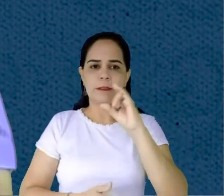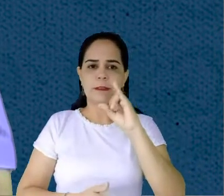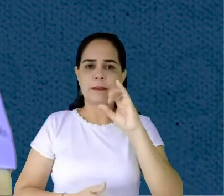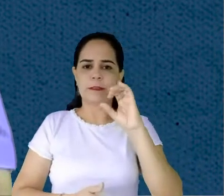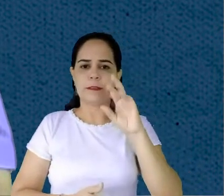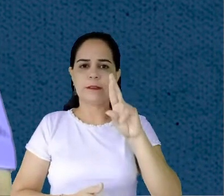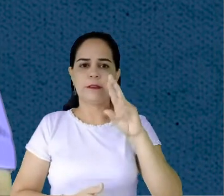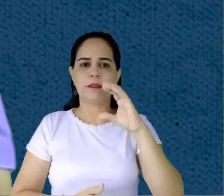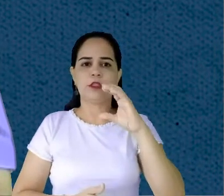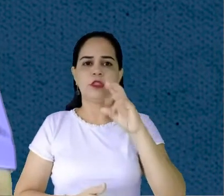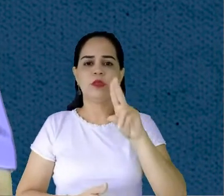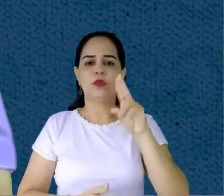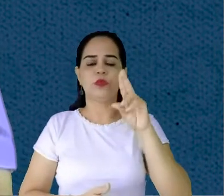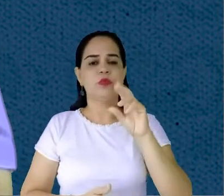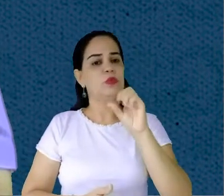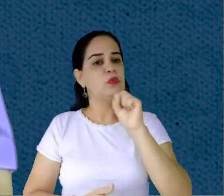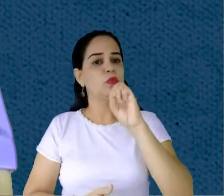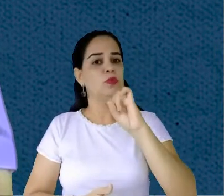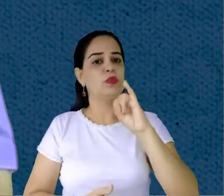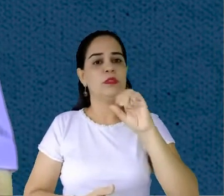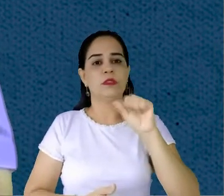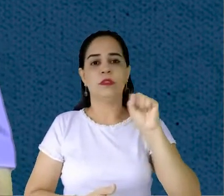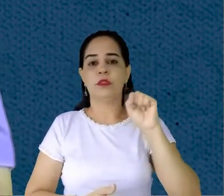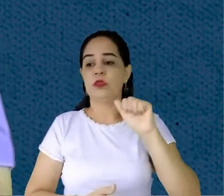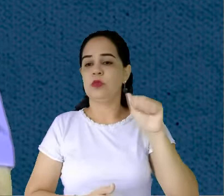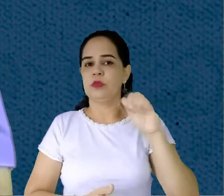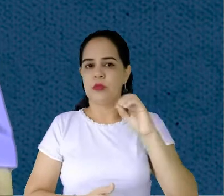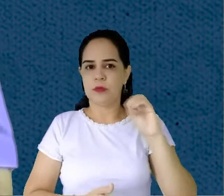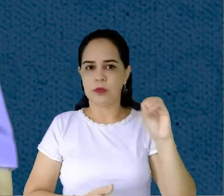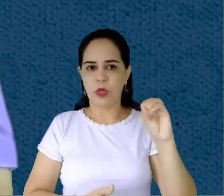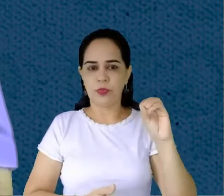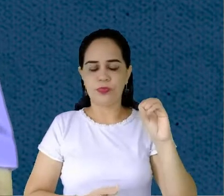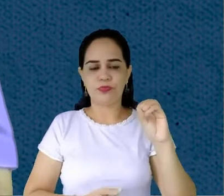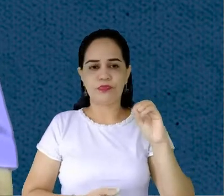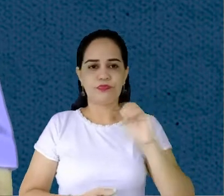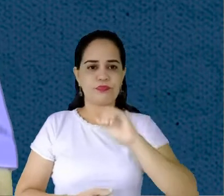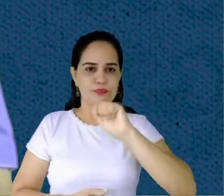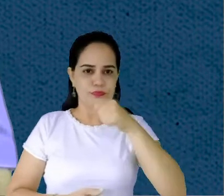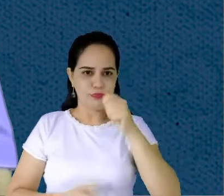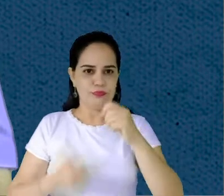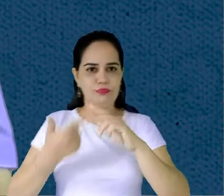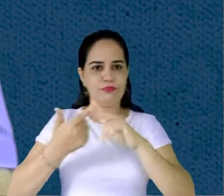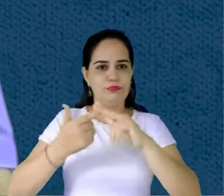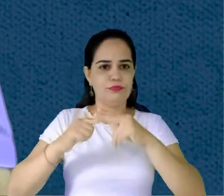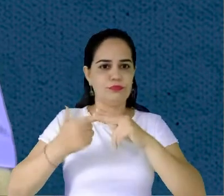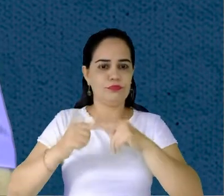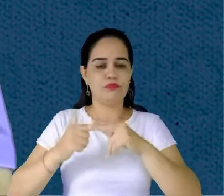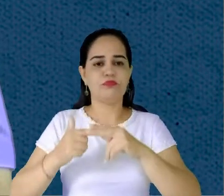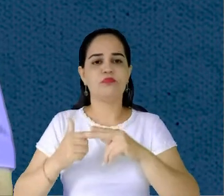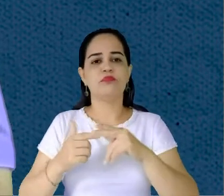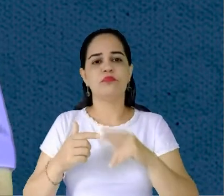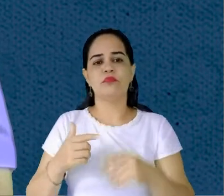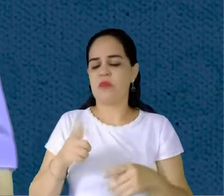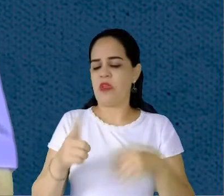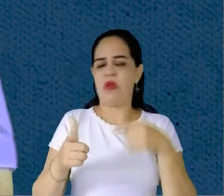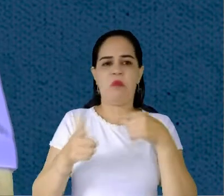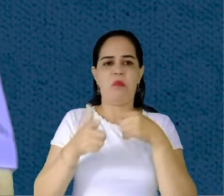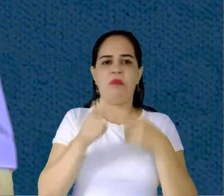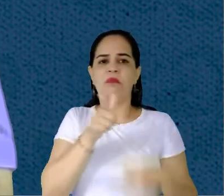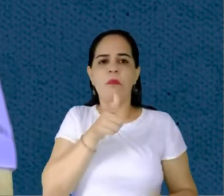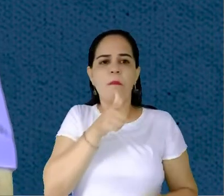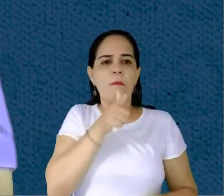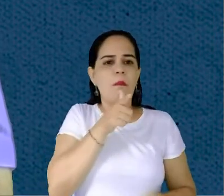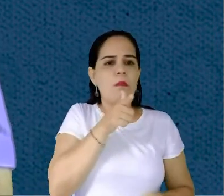pouco da pele que recobre o pênis, nisso consistia a circuncisão. Então,